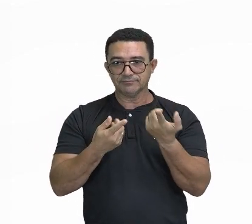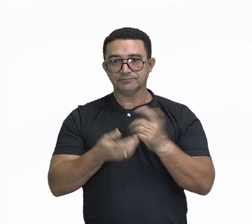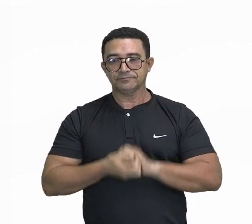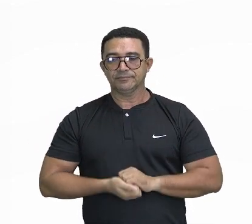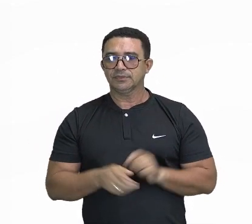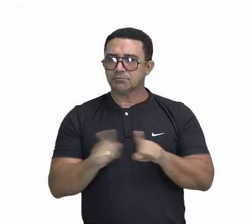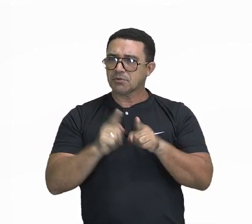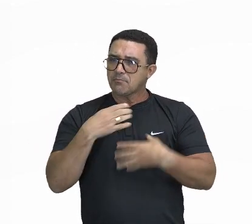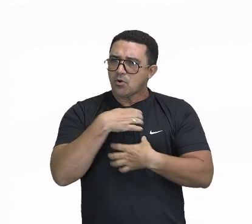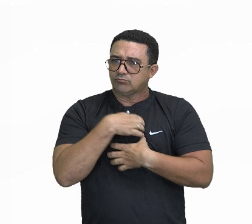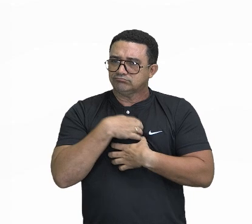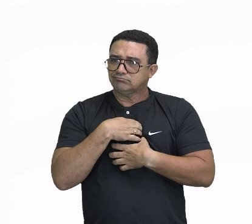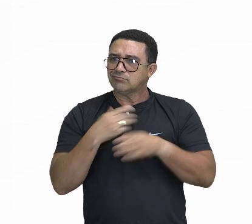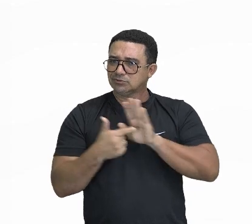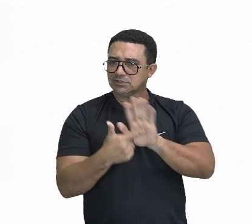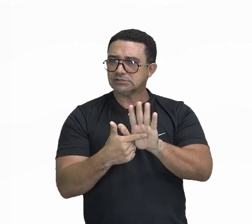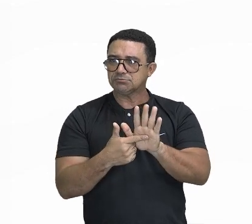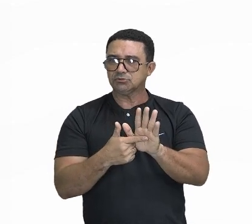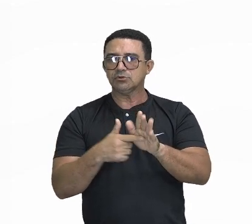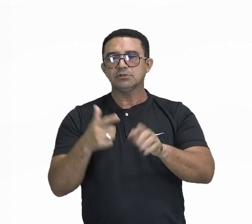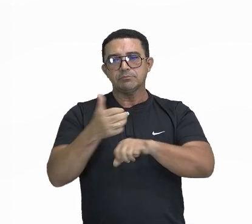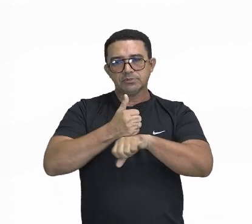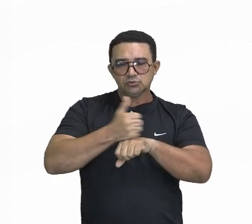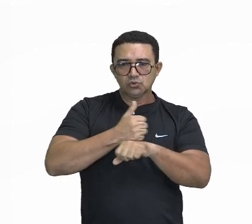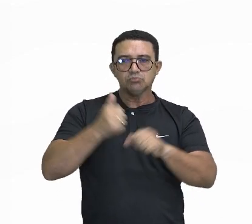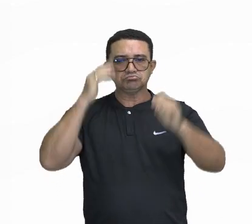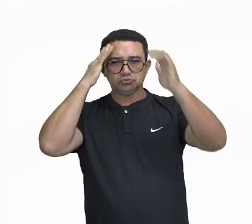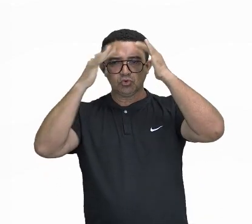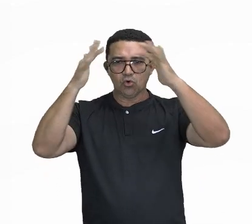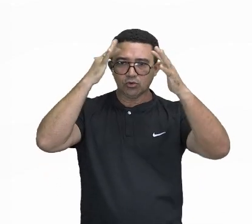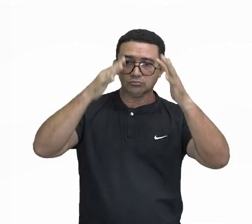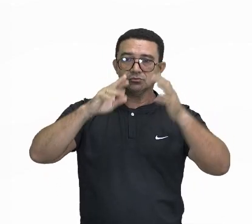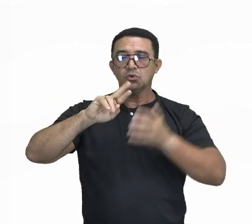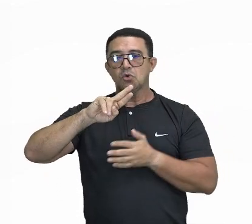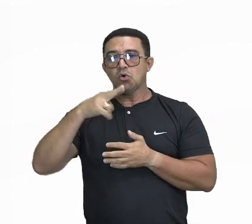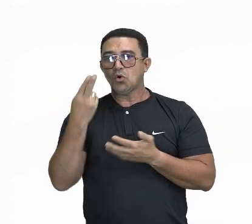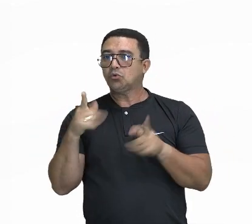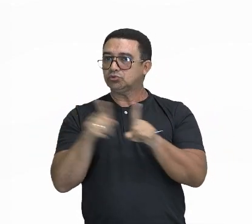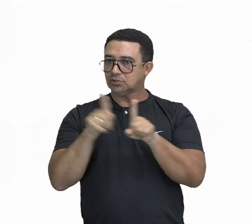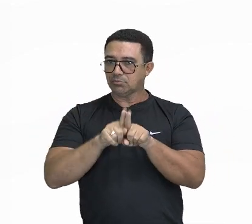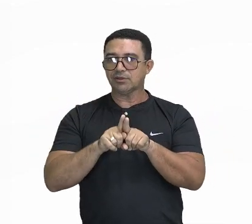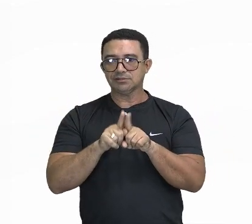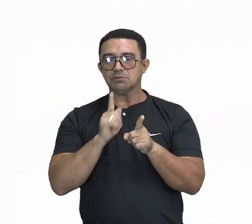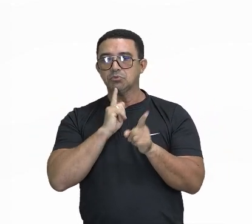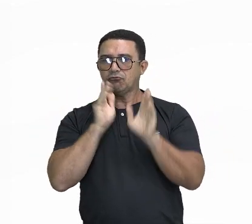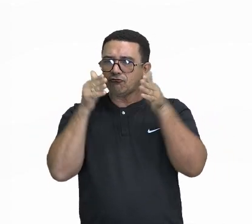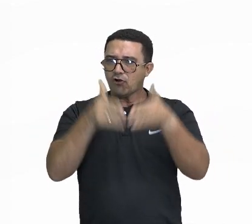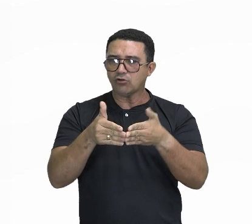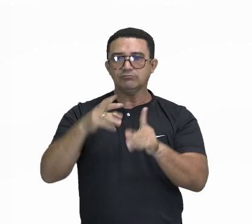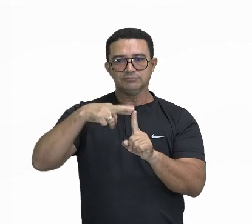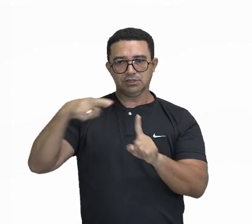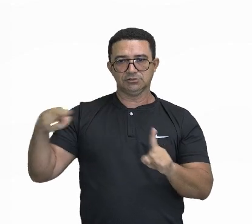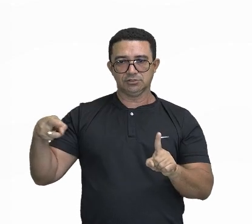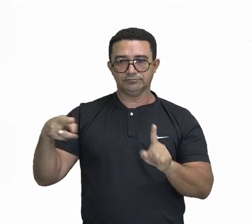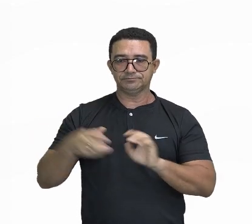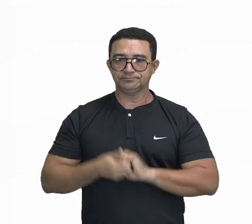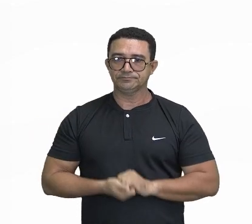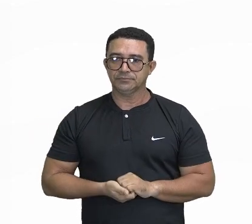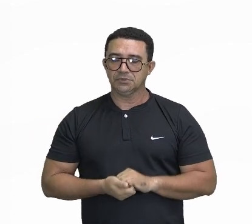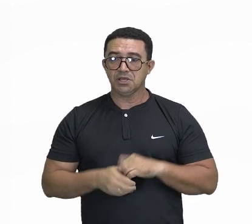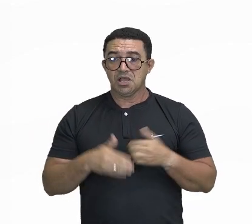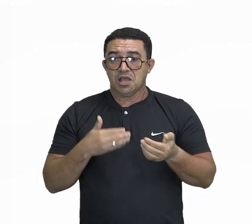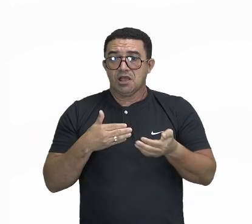do artista, do sonho, imaginação ou fervor religioso. E pode não ter